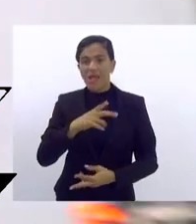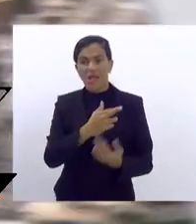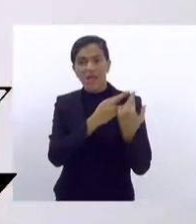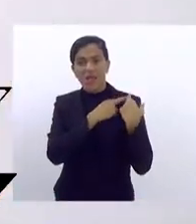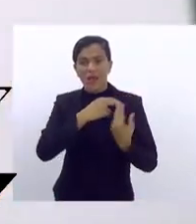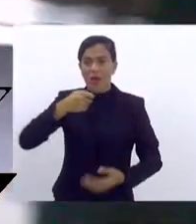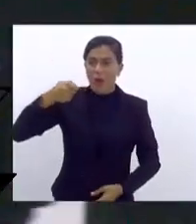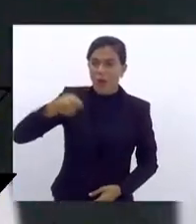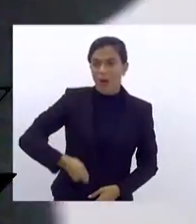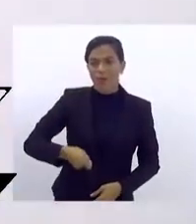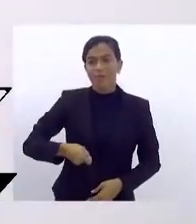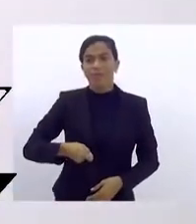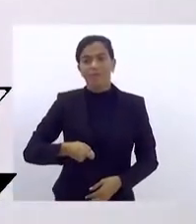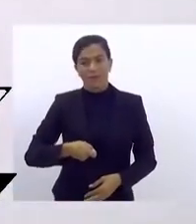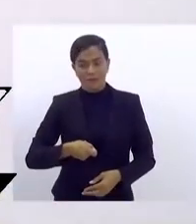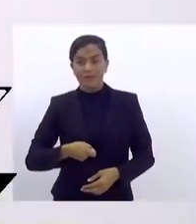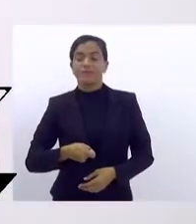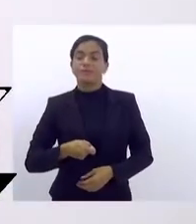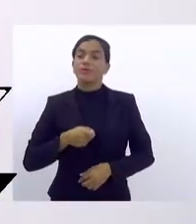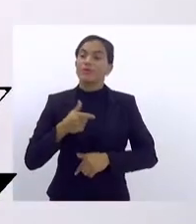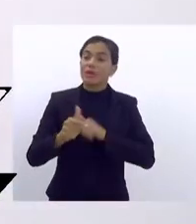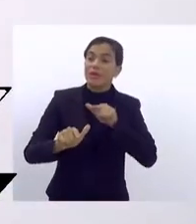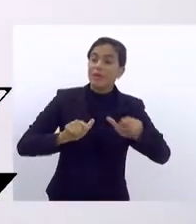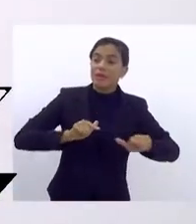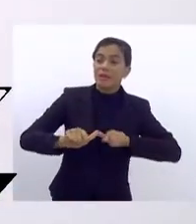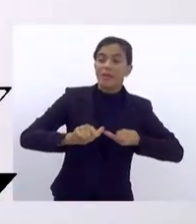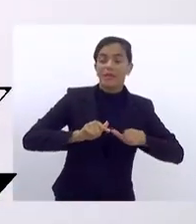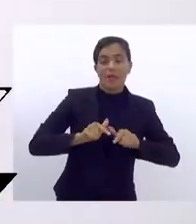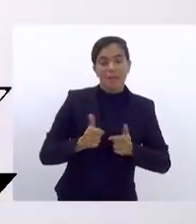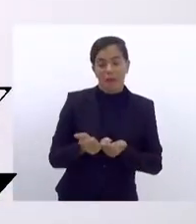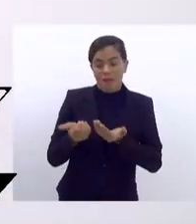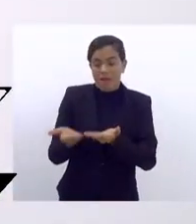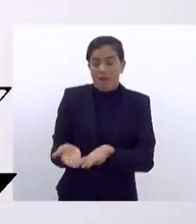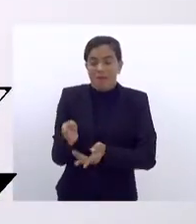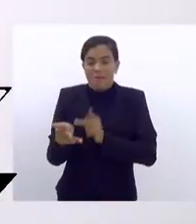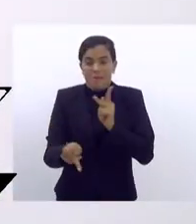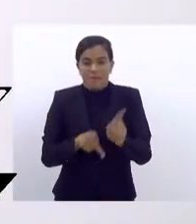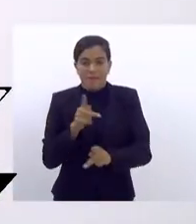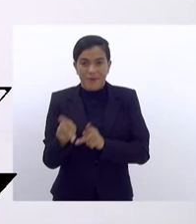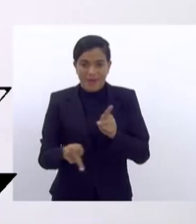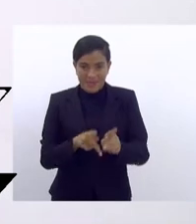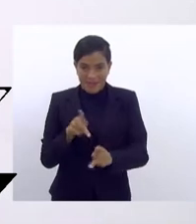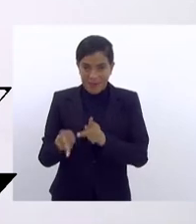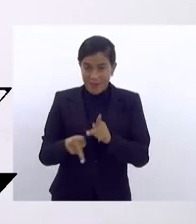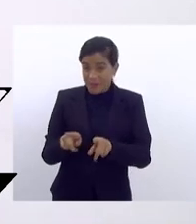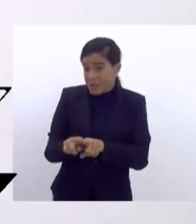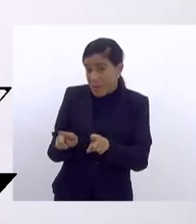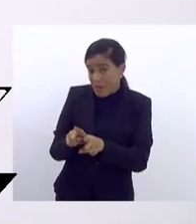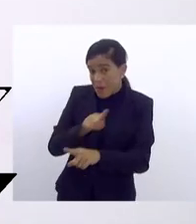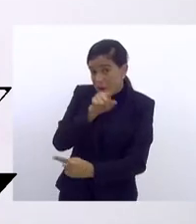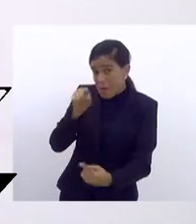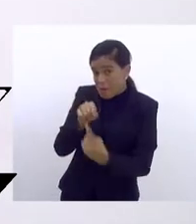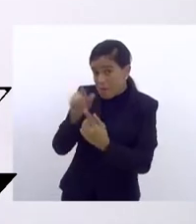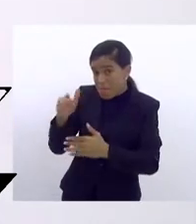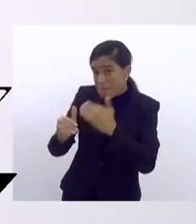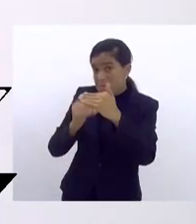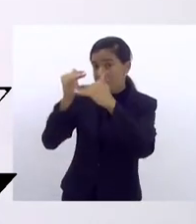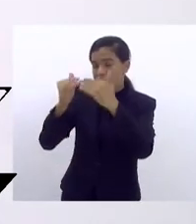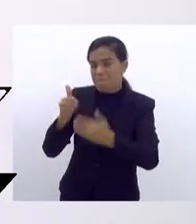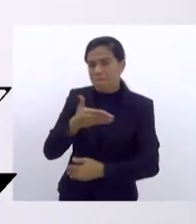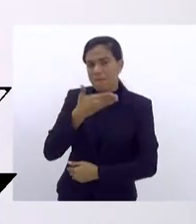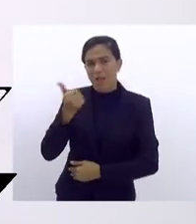e o dever de trabalhar para a população do estado do Rio de Janeiro e melhorar a qualidade de vida